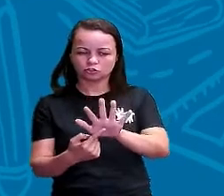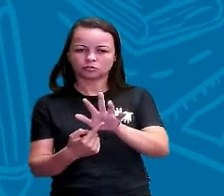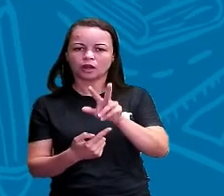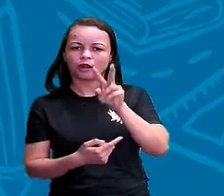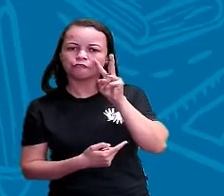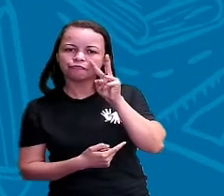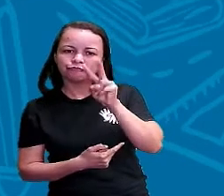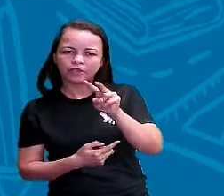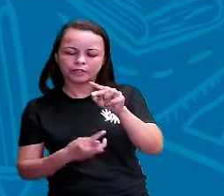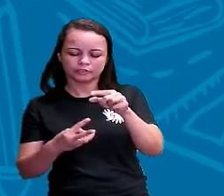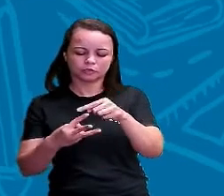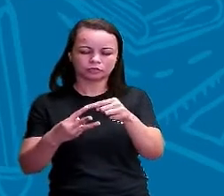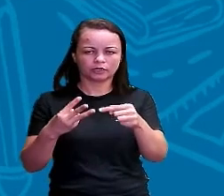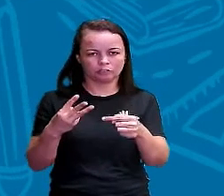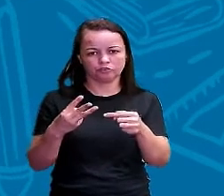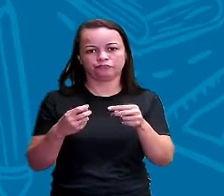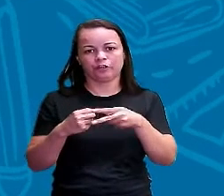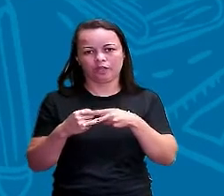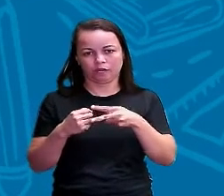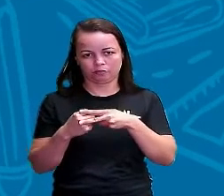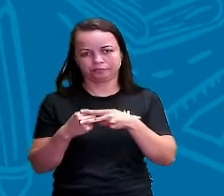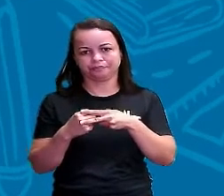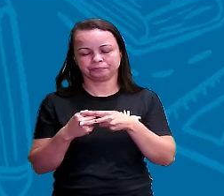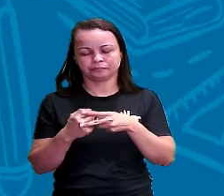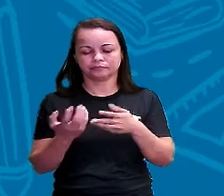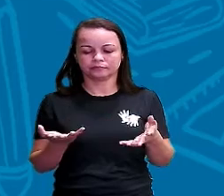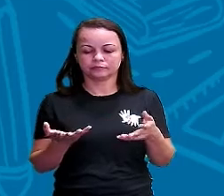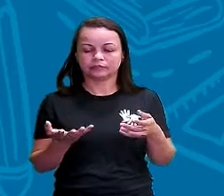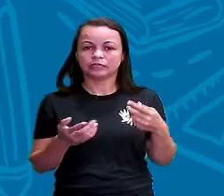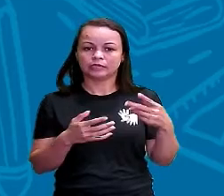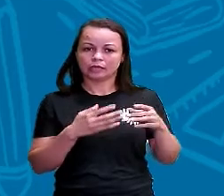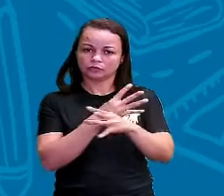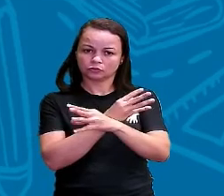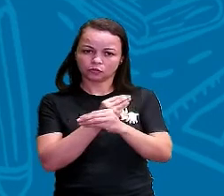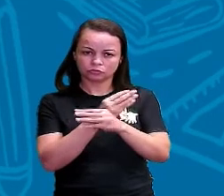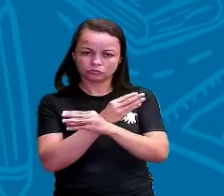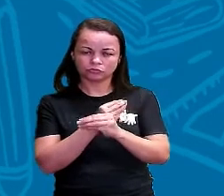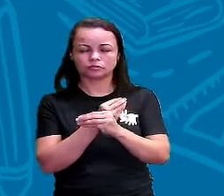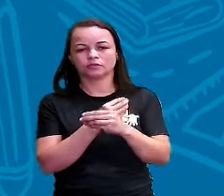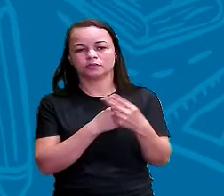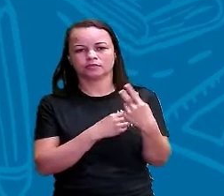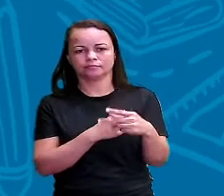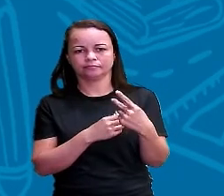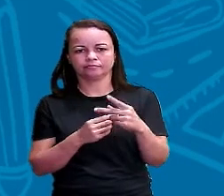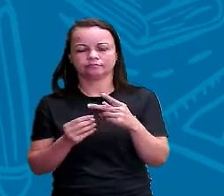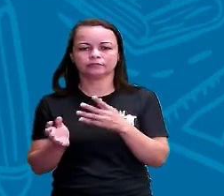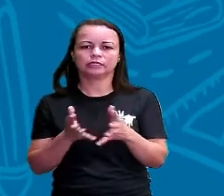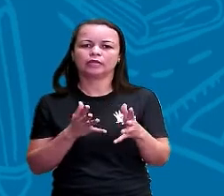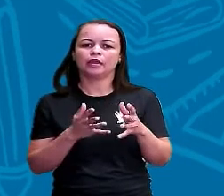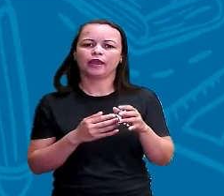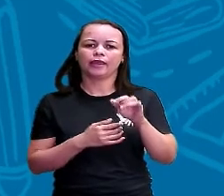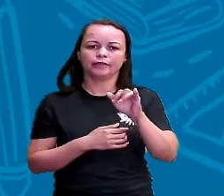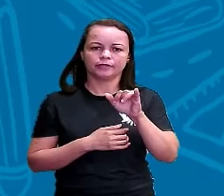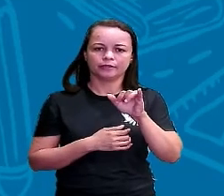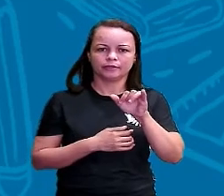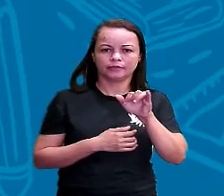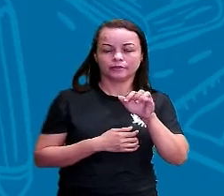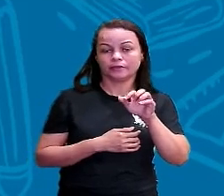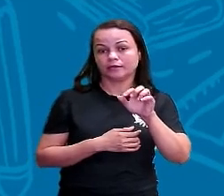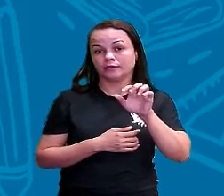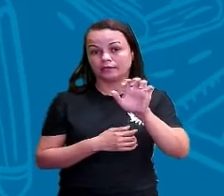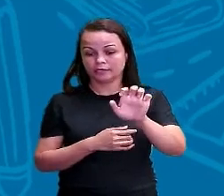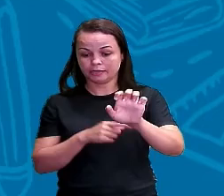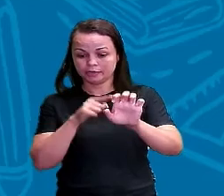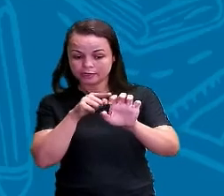aí, três verbos, três orações. E aí, as conjunções aí, a conjunção é e, né? O menino pegou o